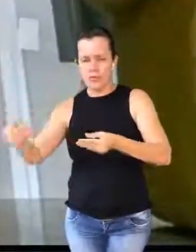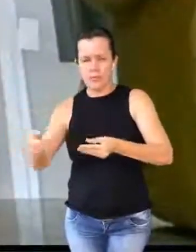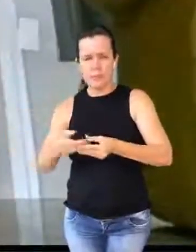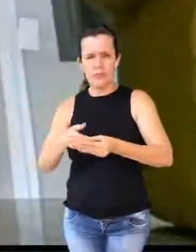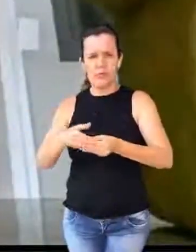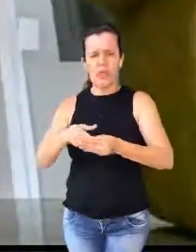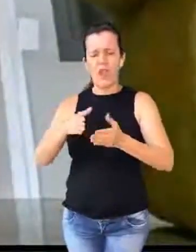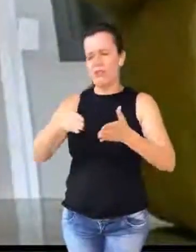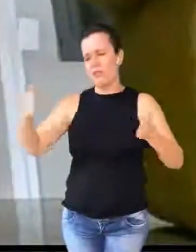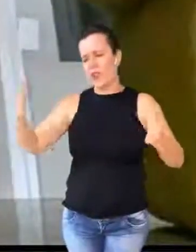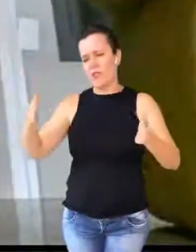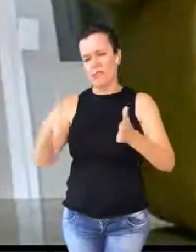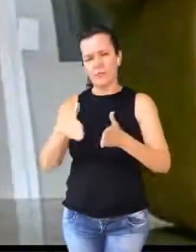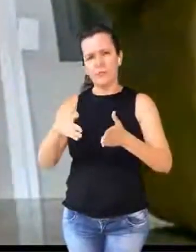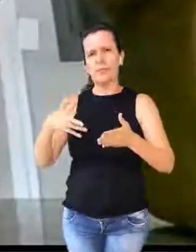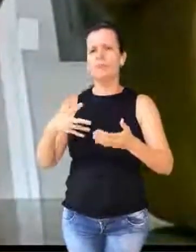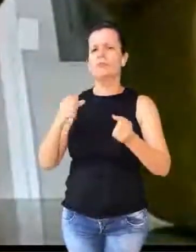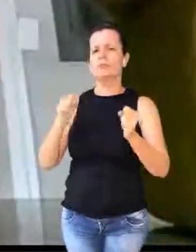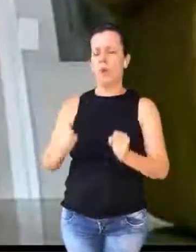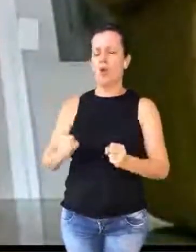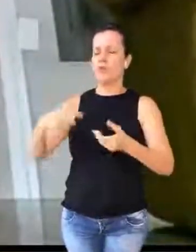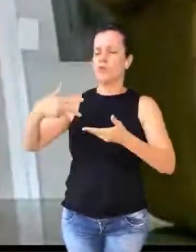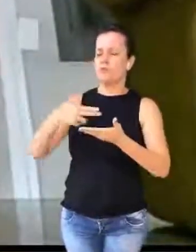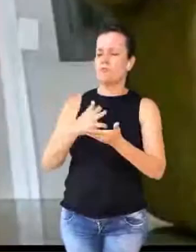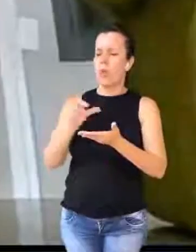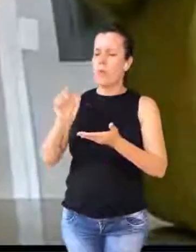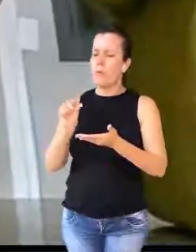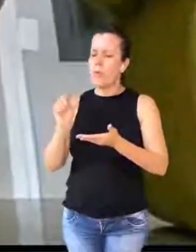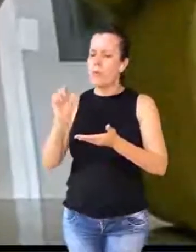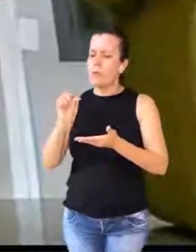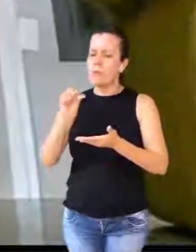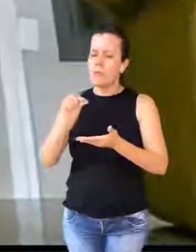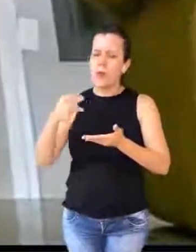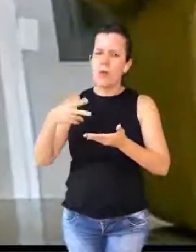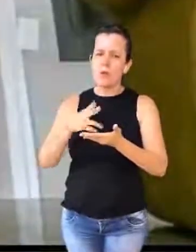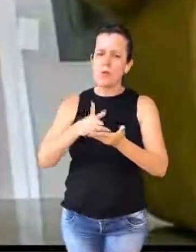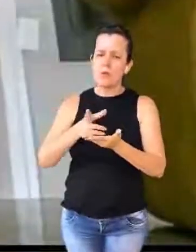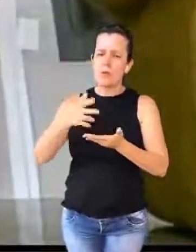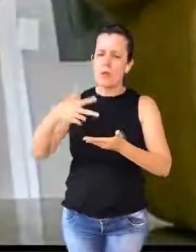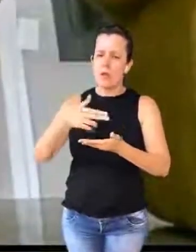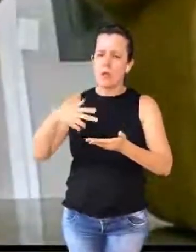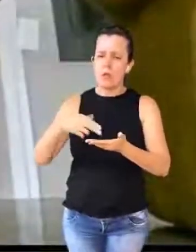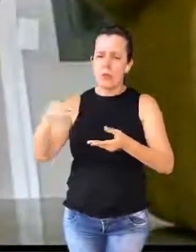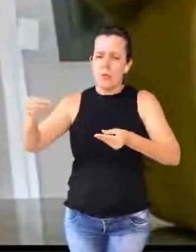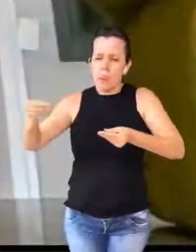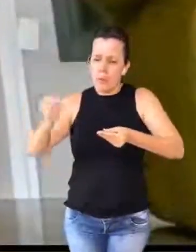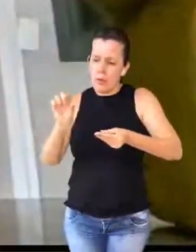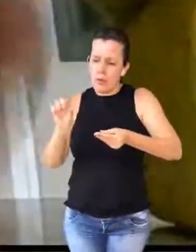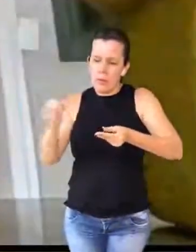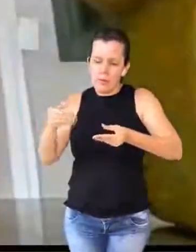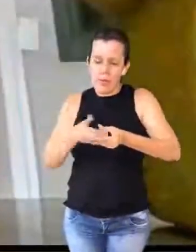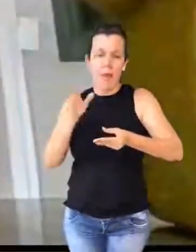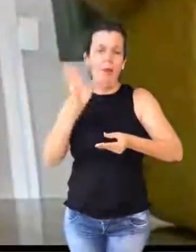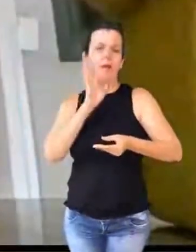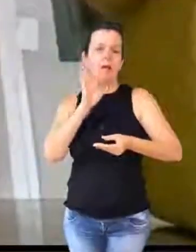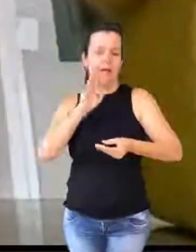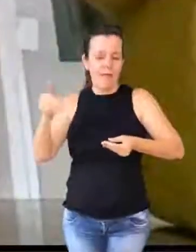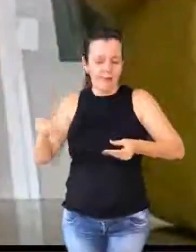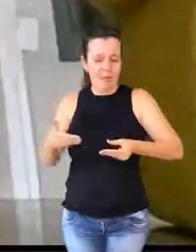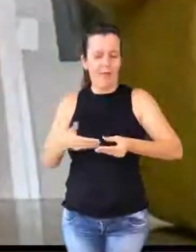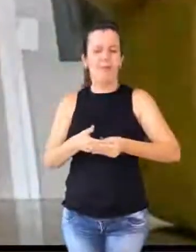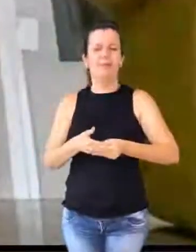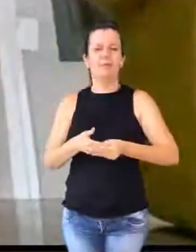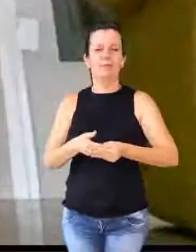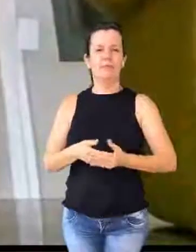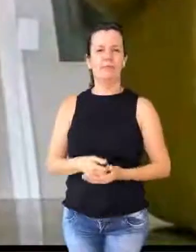Olha, virei. Agora eu vou preencher ela. Posso preencher ela com retalhos, né? Feito aí. Se você